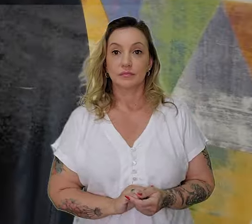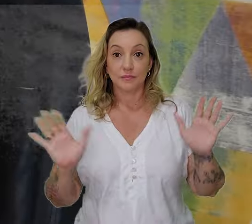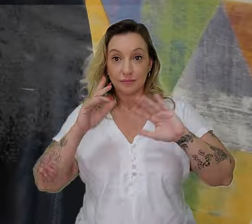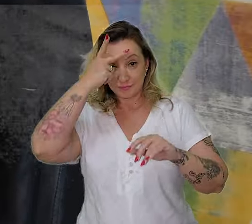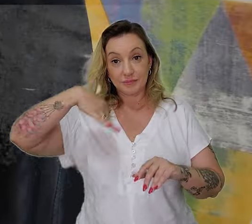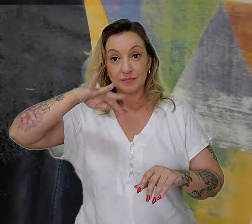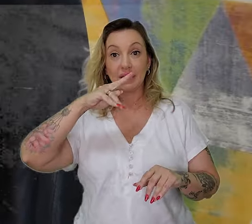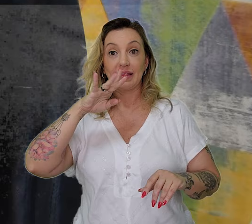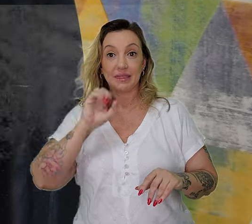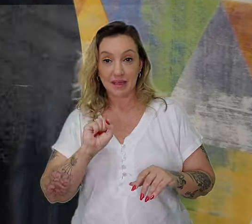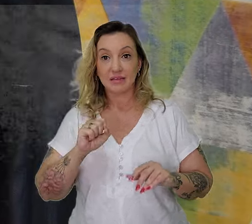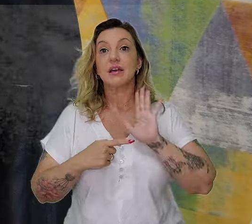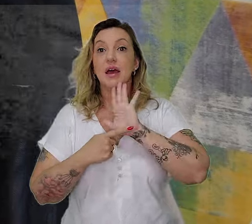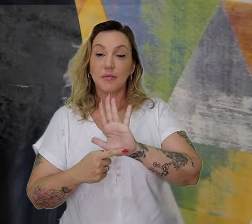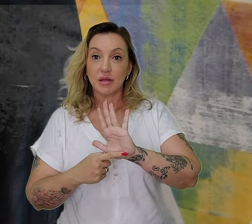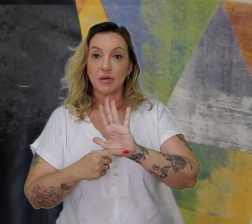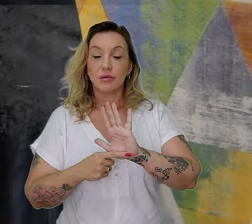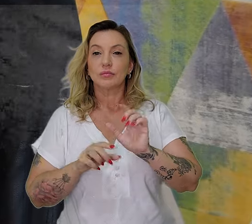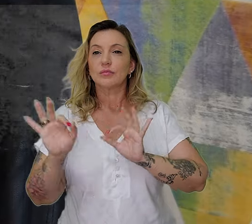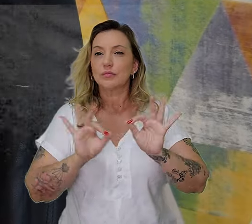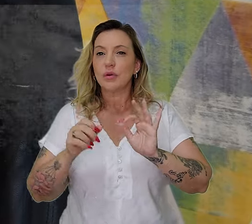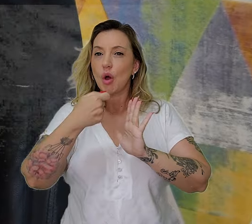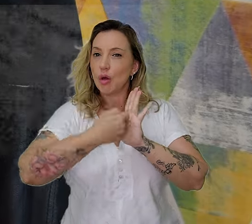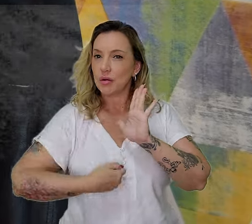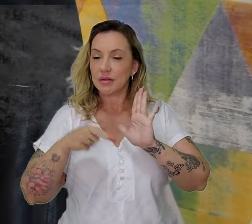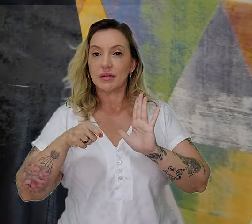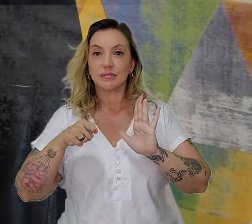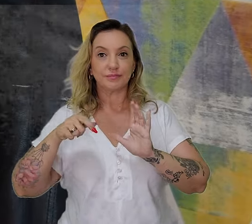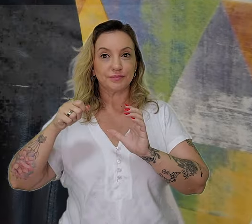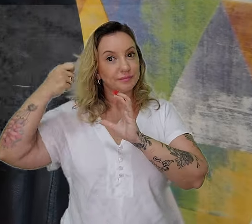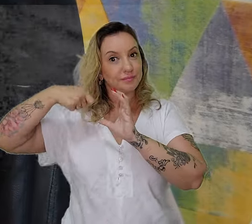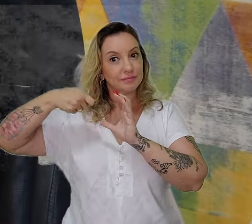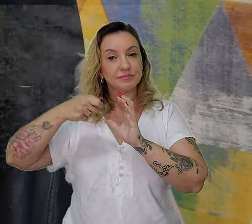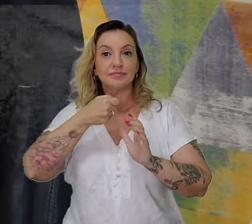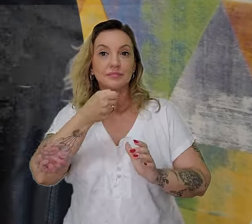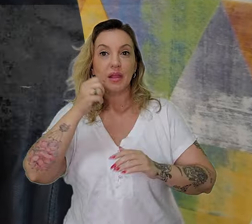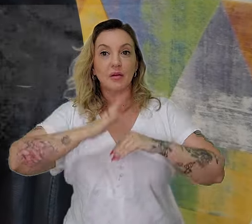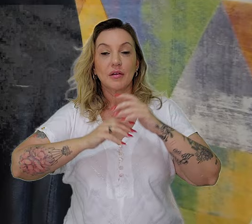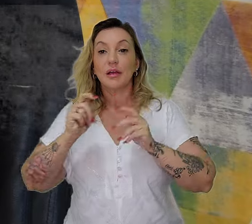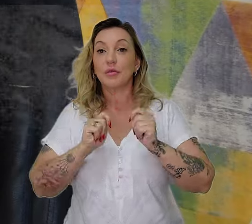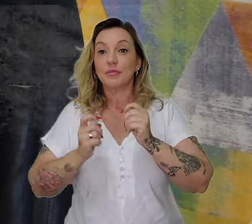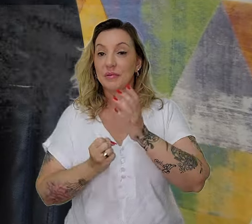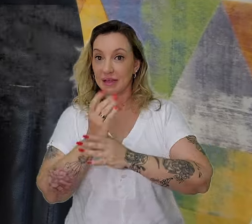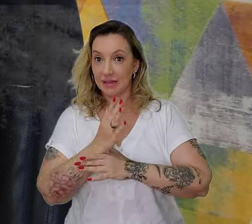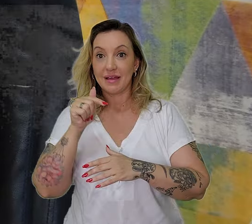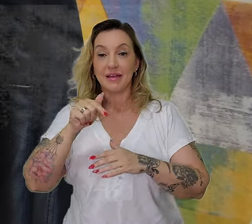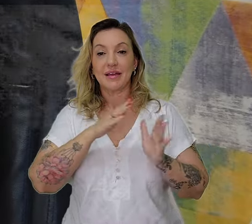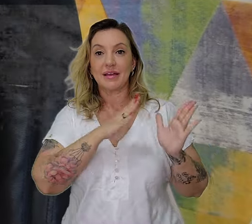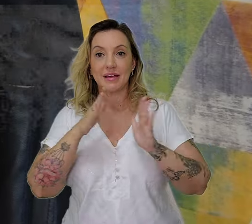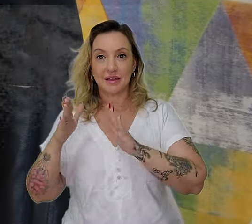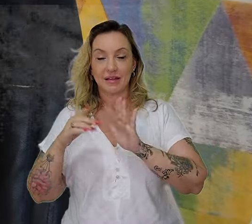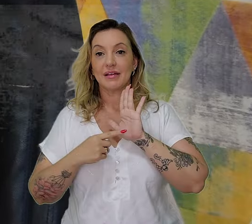Oi pessoal eu sou a thí polimen sou apresentadora curadora roteirista e esse é o videocast profissões da economia criativa essa